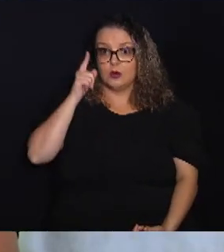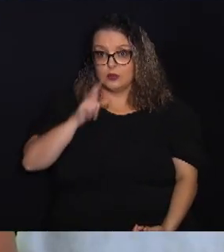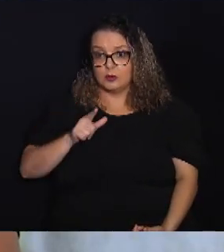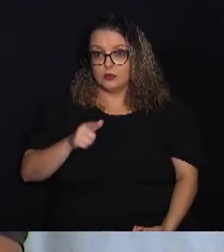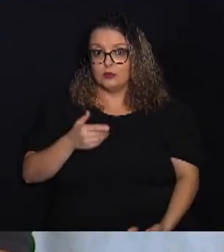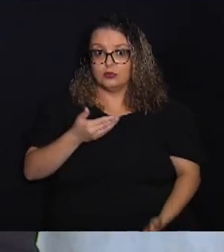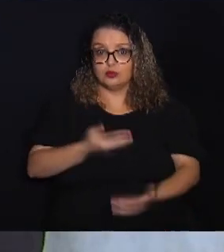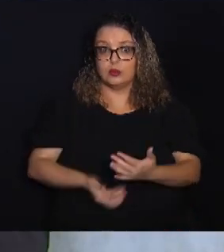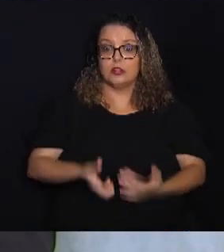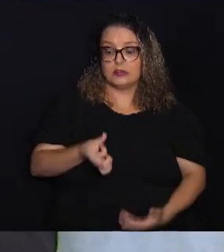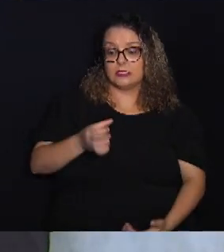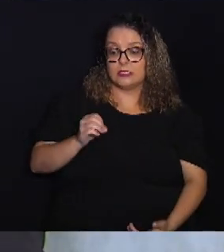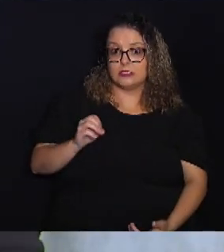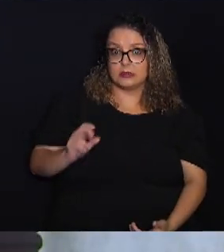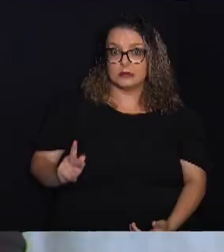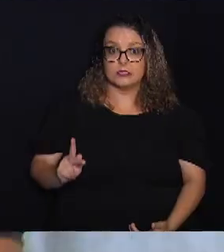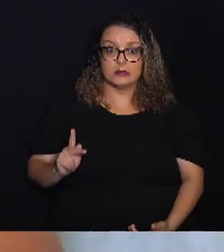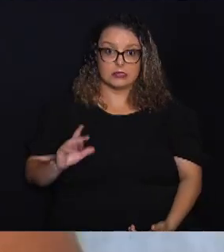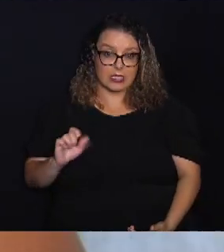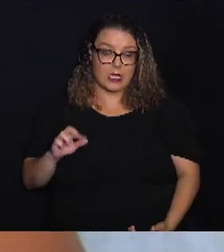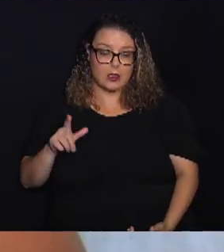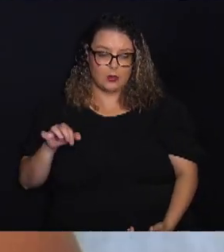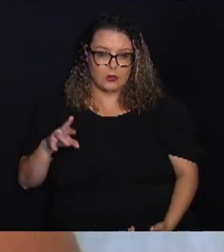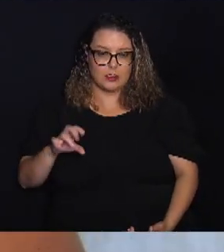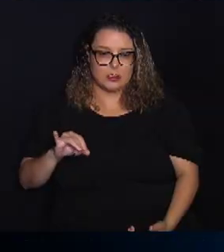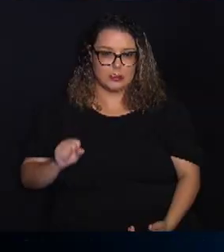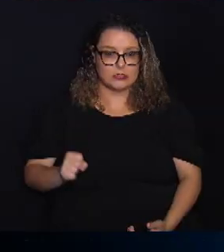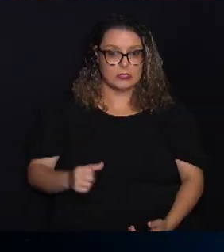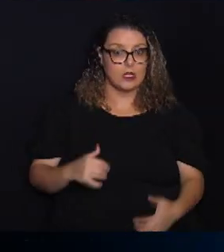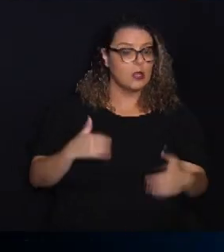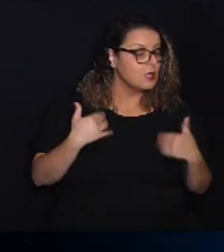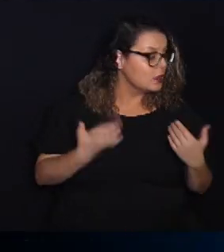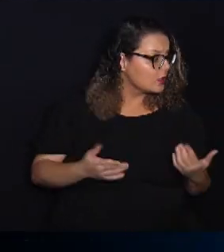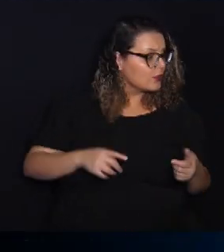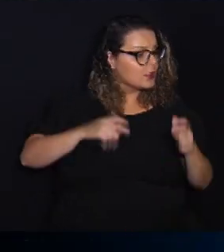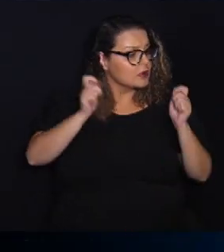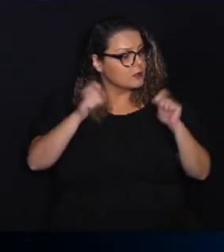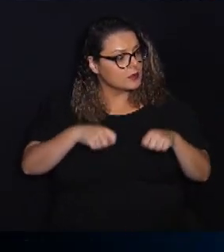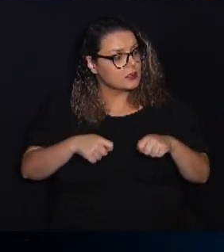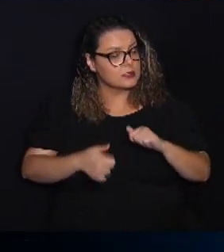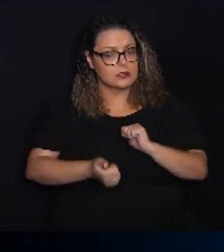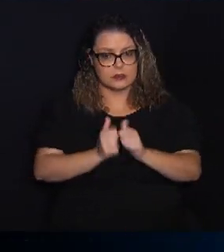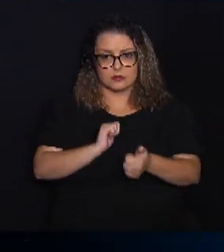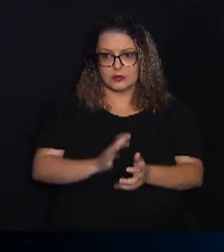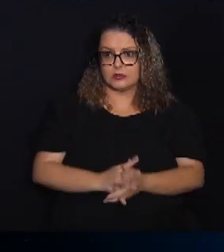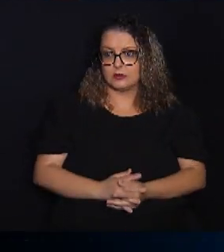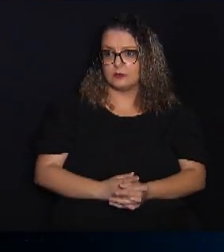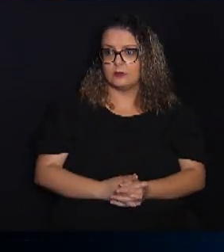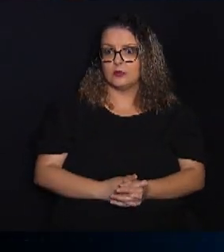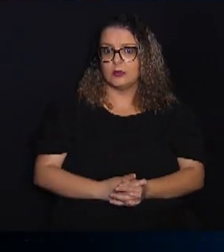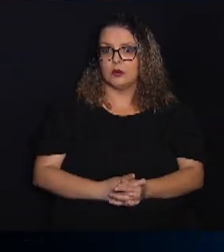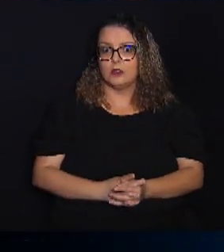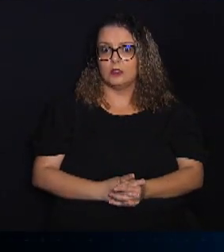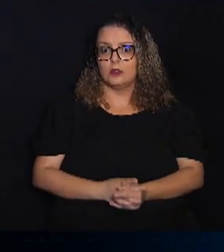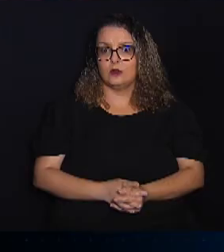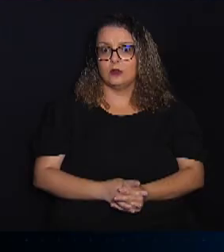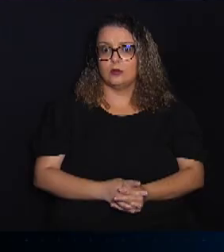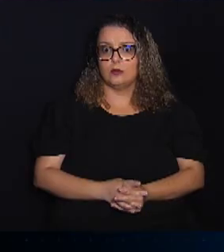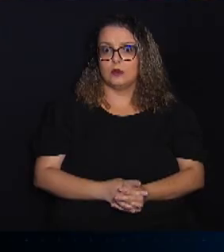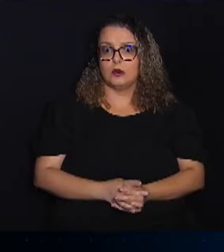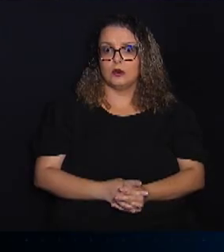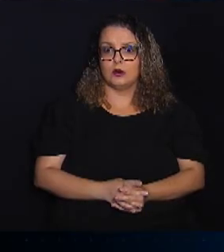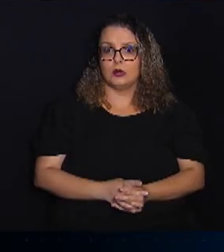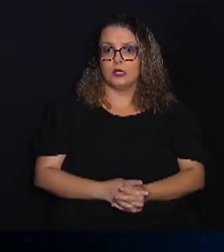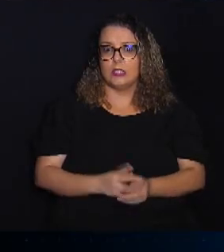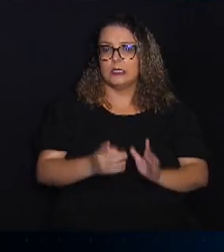você consegue queimar umas 600 calorias. Quais são as principais potências desse esporte?